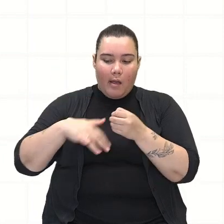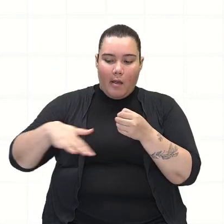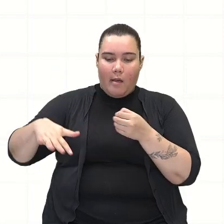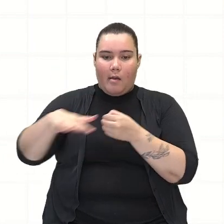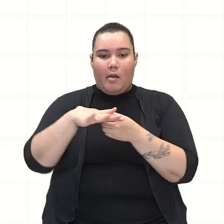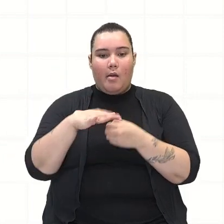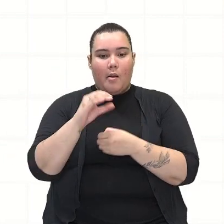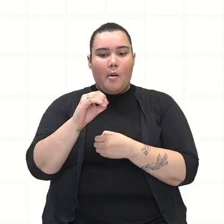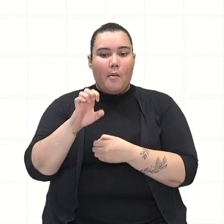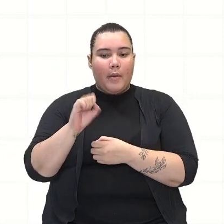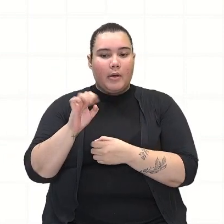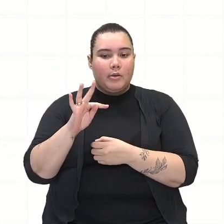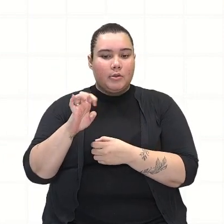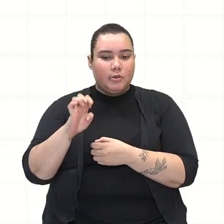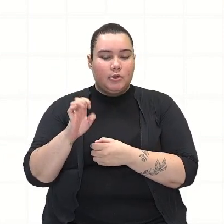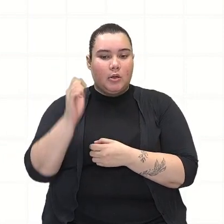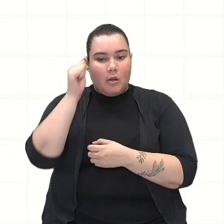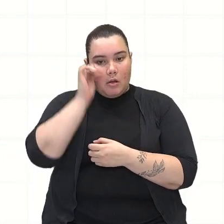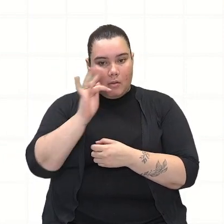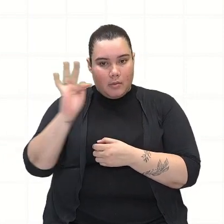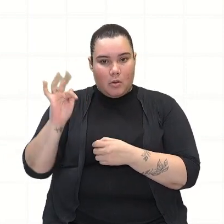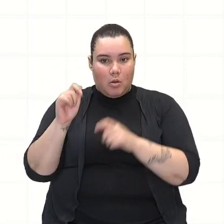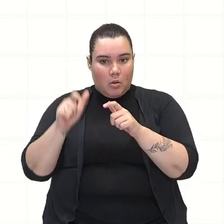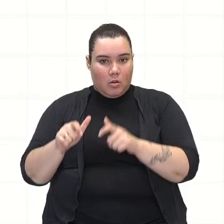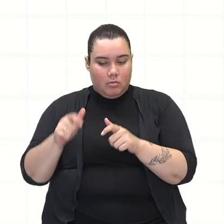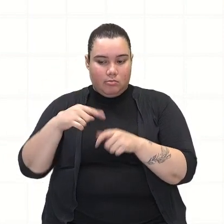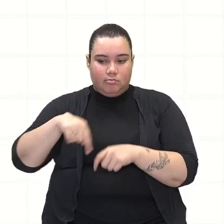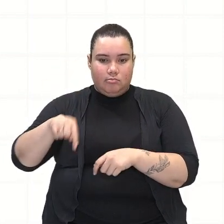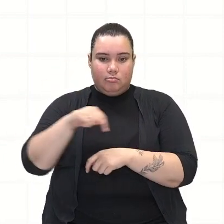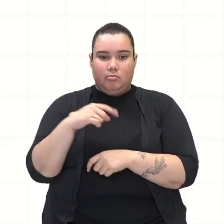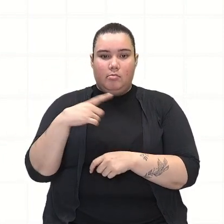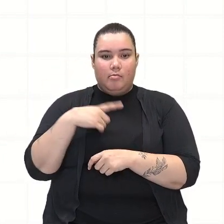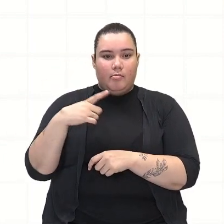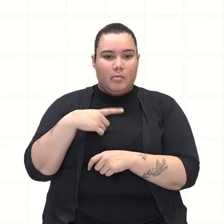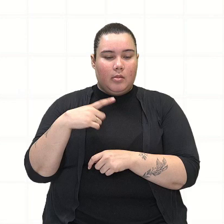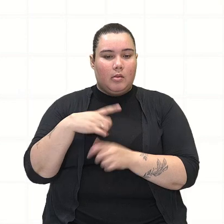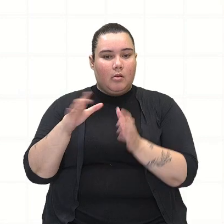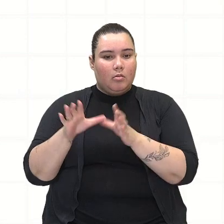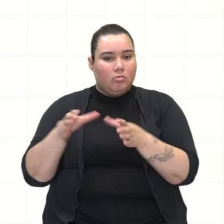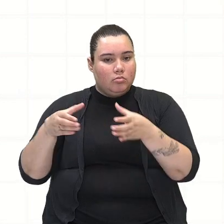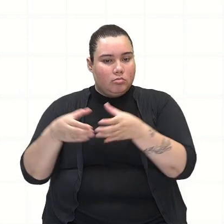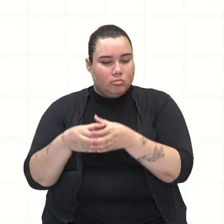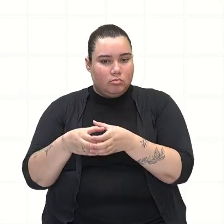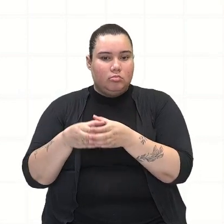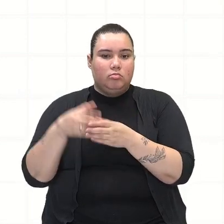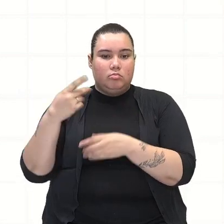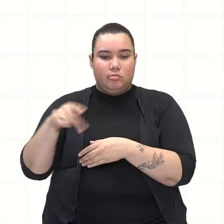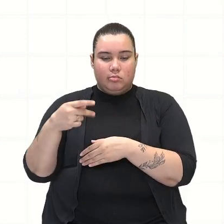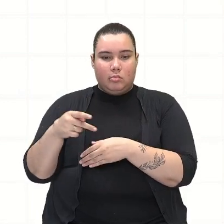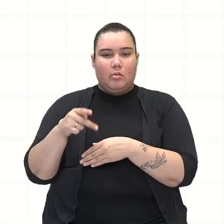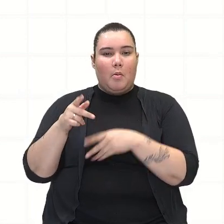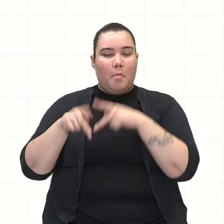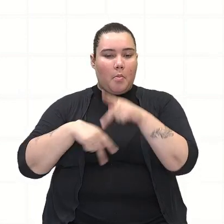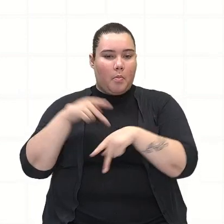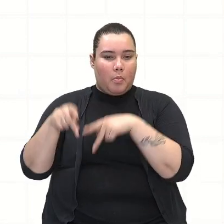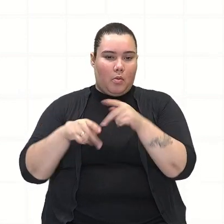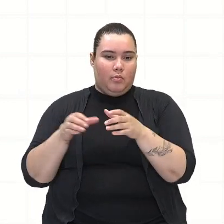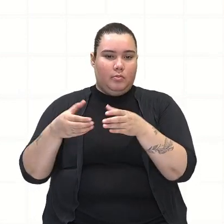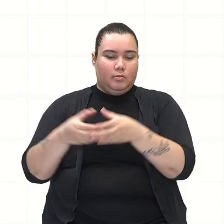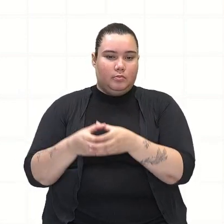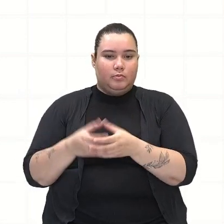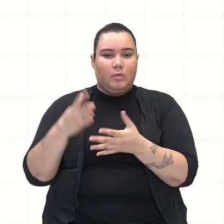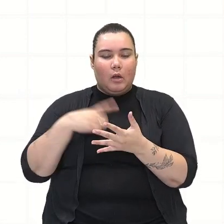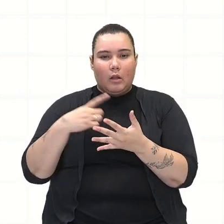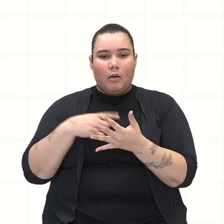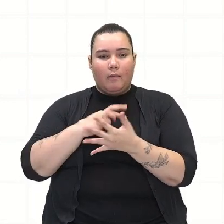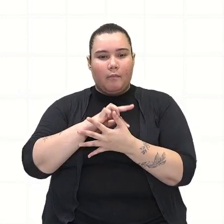oeste da África, local onde eles tinham estabelecido as suas feitorias. E aí a gente tem